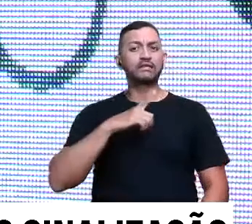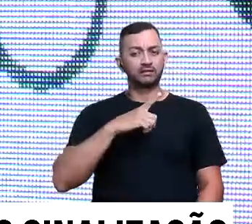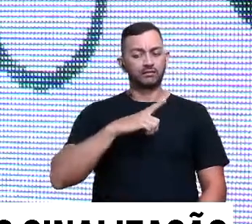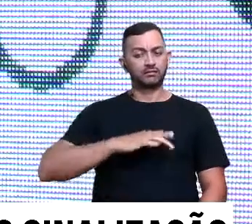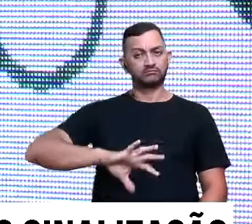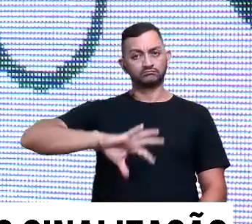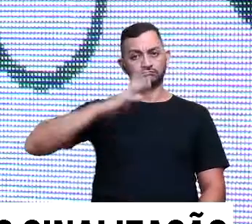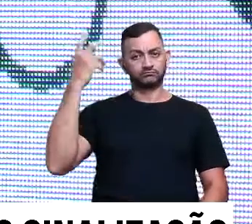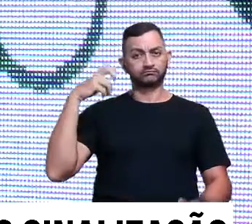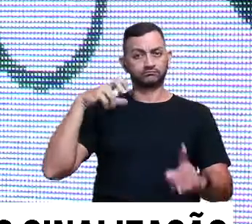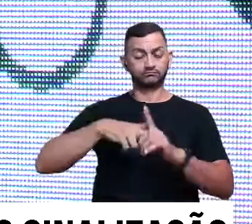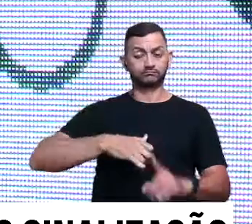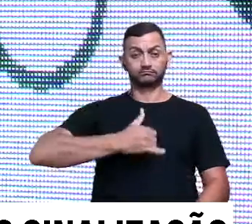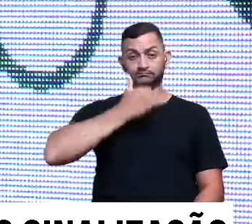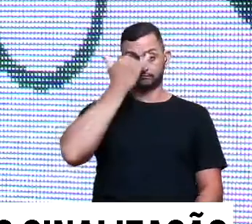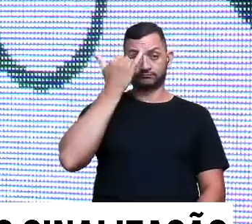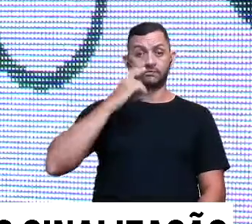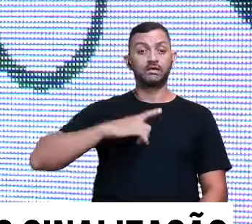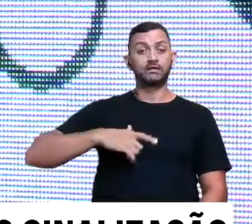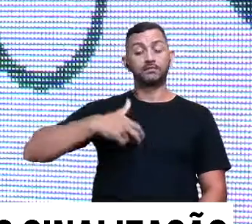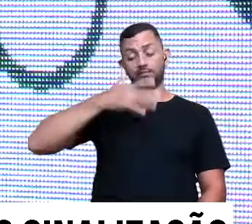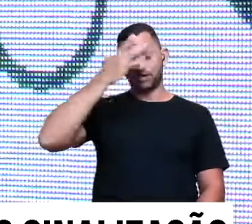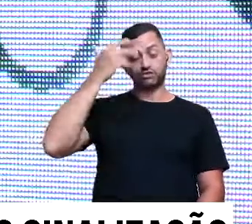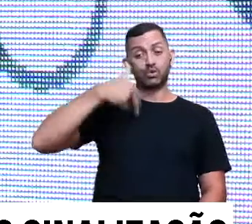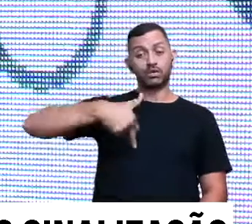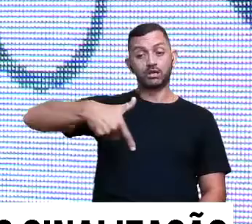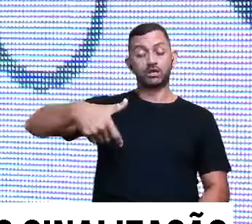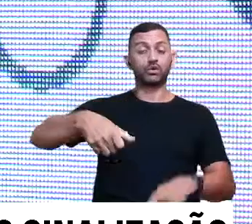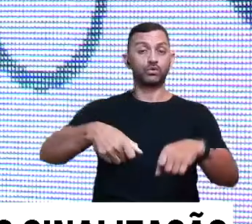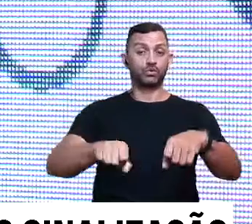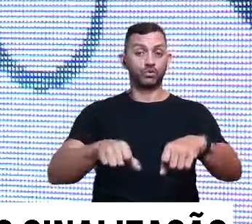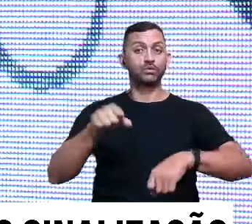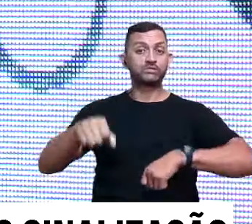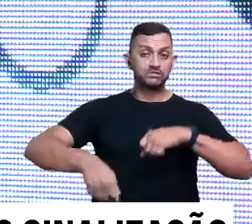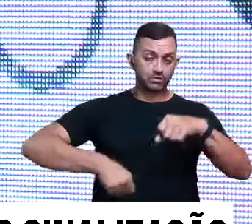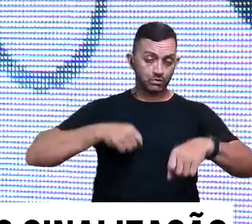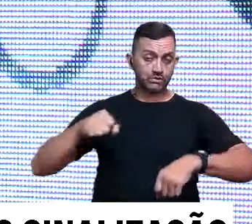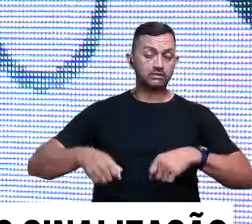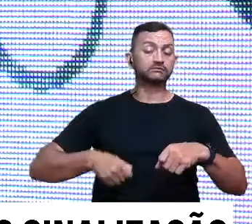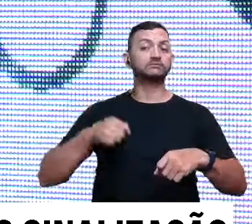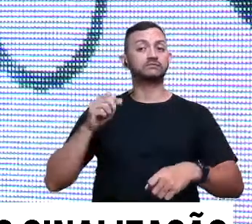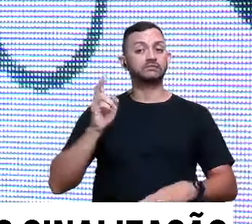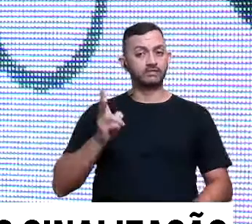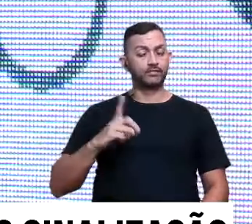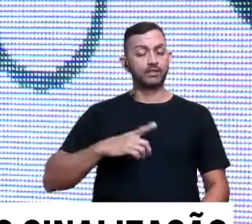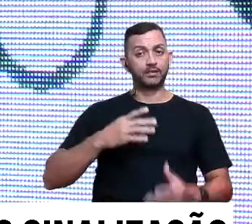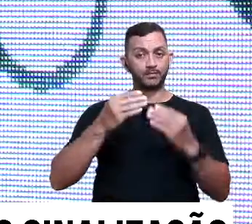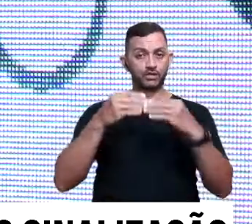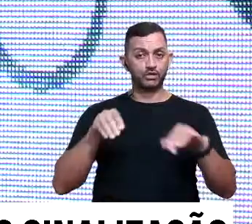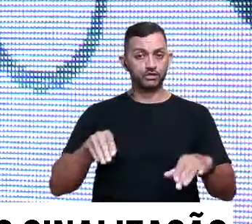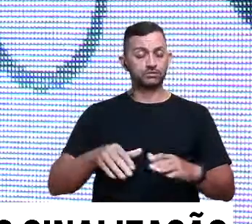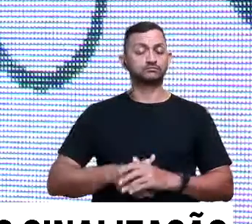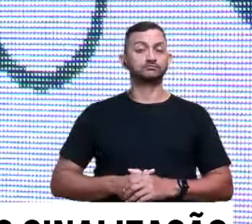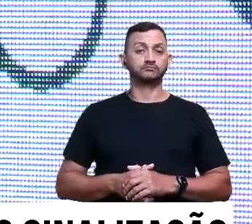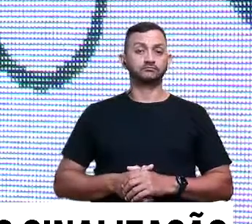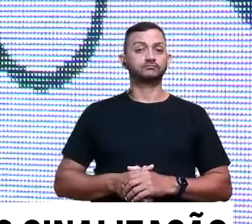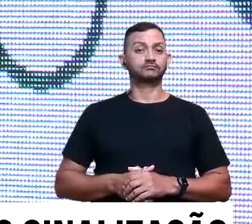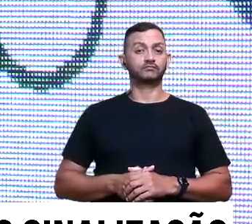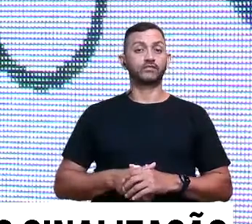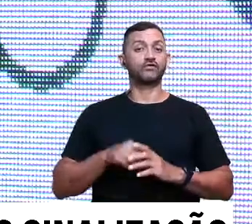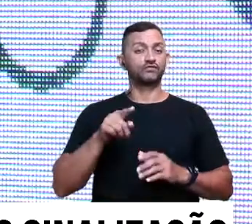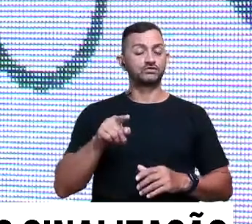acaba ocorrendo uma... porque geralmente pedestres, né, motociclistas e ciclistas geralmente são os mais prejudicados